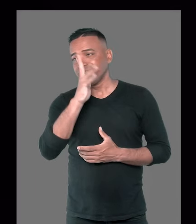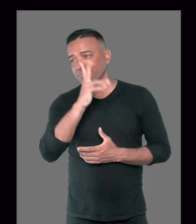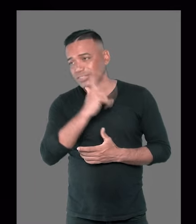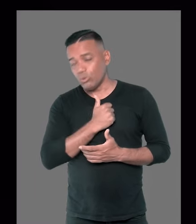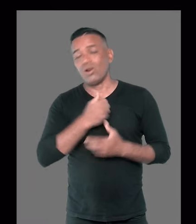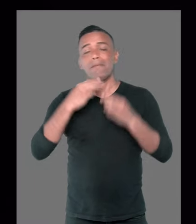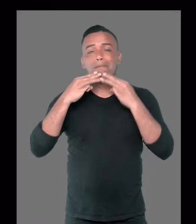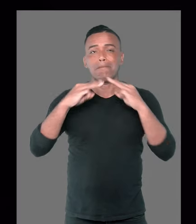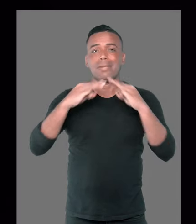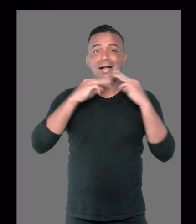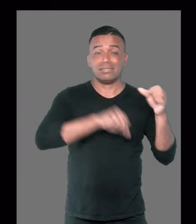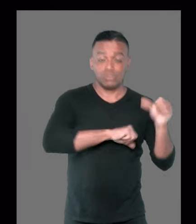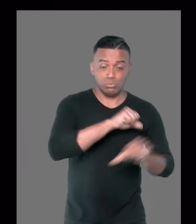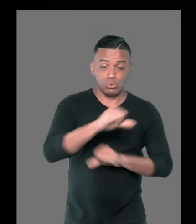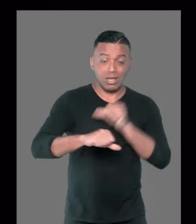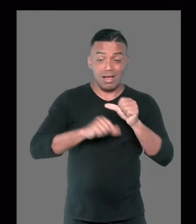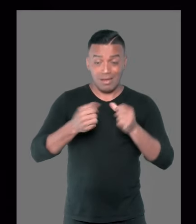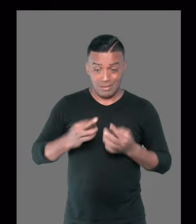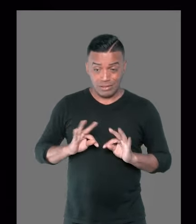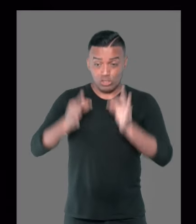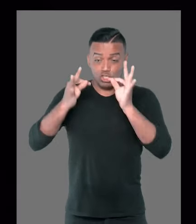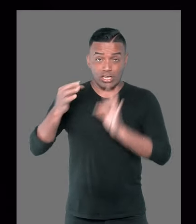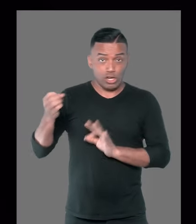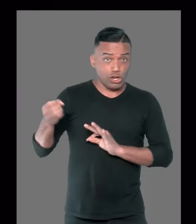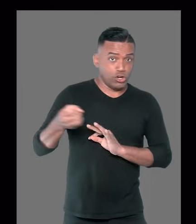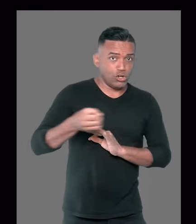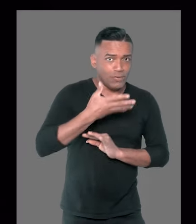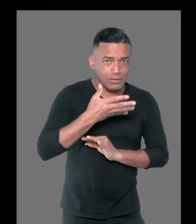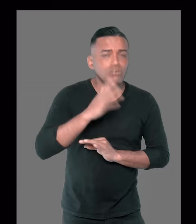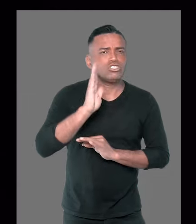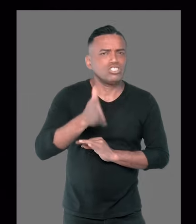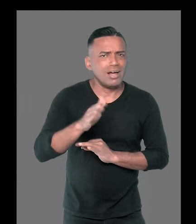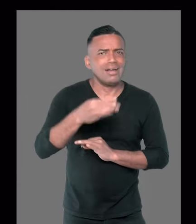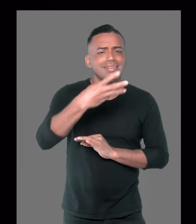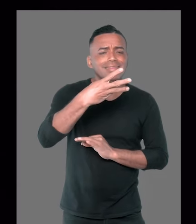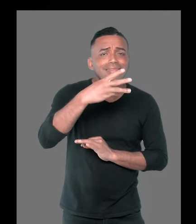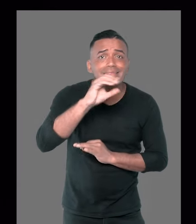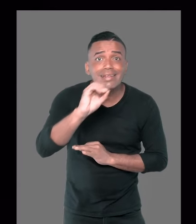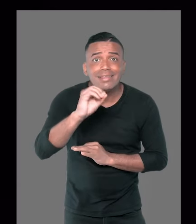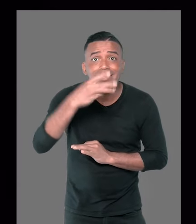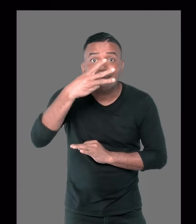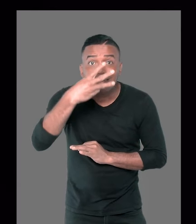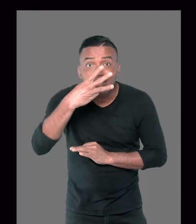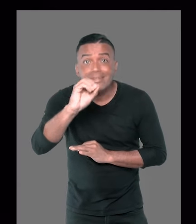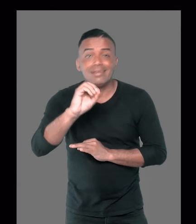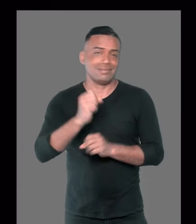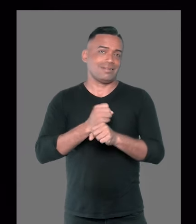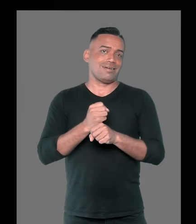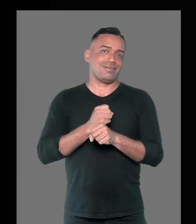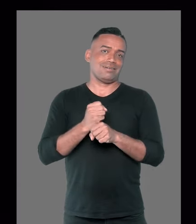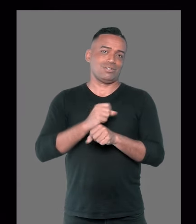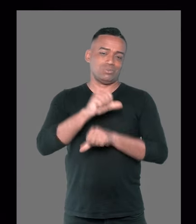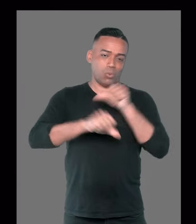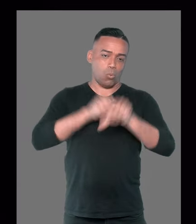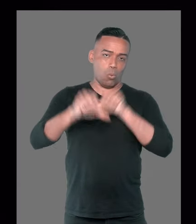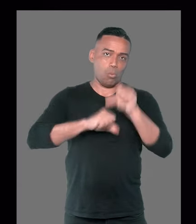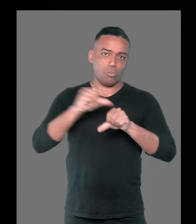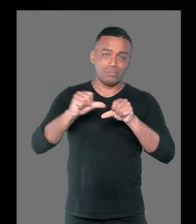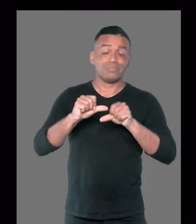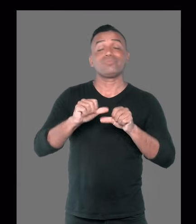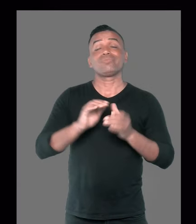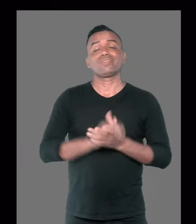transformar do ponto de vista de tecnologia e de inovação já são 30 anos de transformação lá só que a